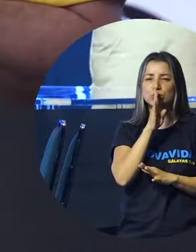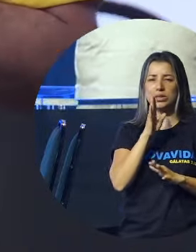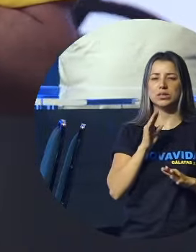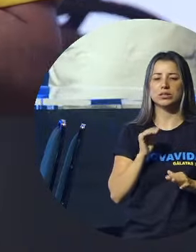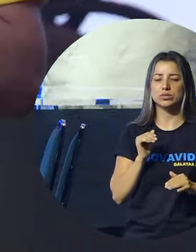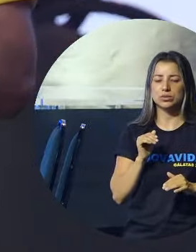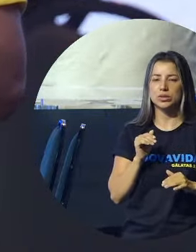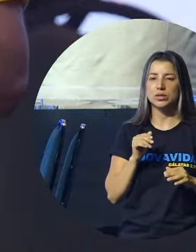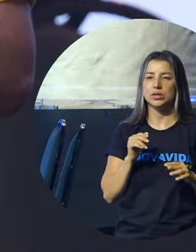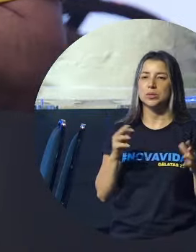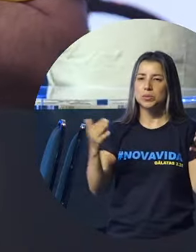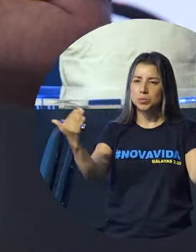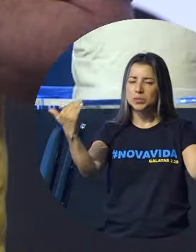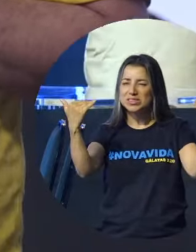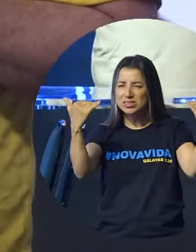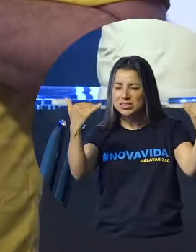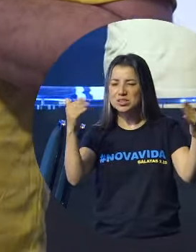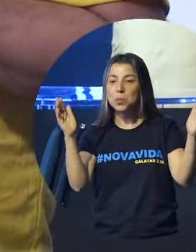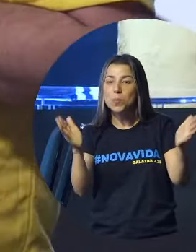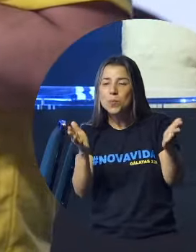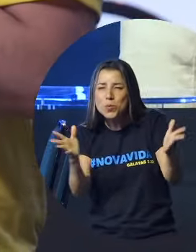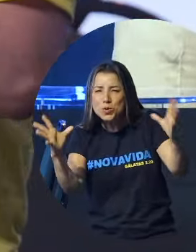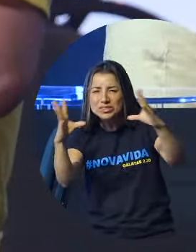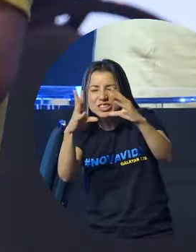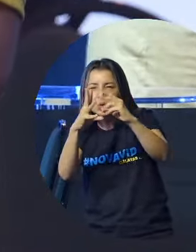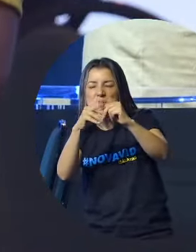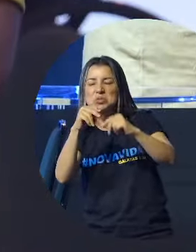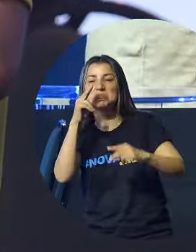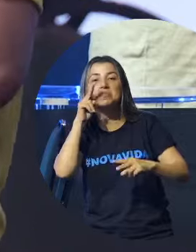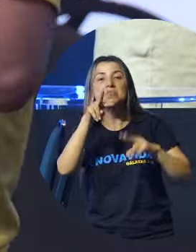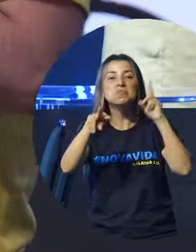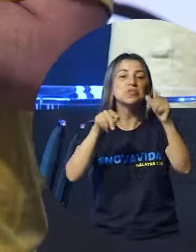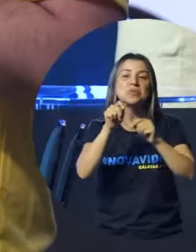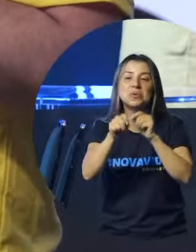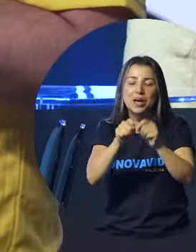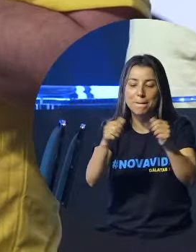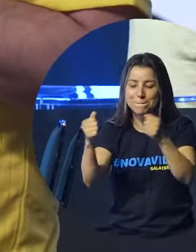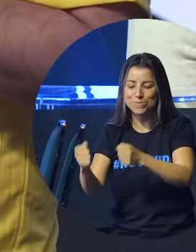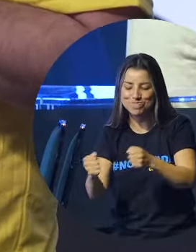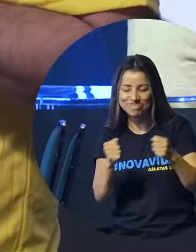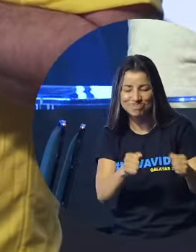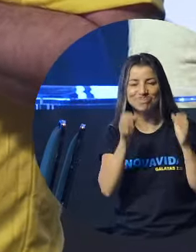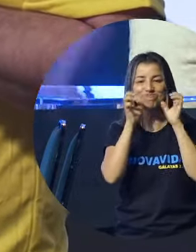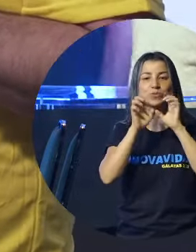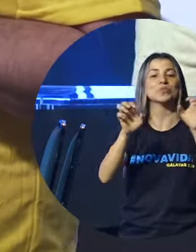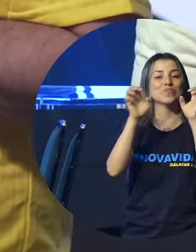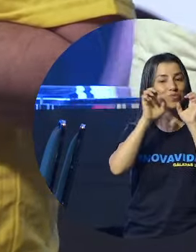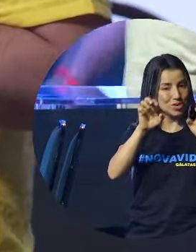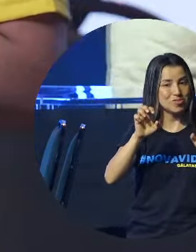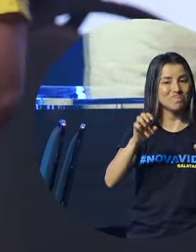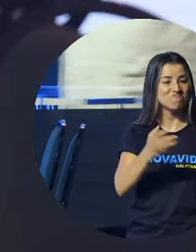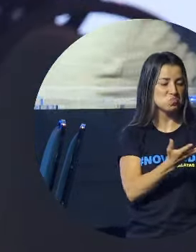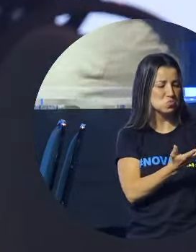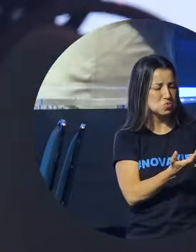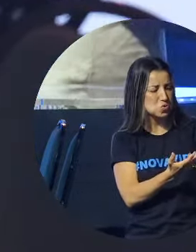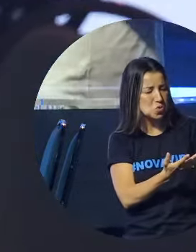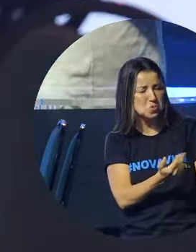Você verá nesta noite o poder do Evangelho. Um rapaz que veio aqui nessa noite dizer: eu sonhei com Jesus.